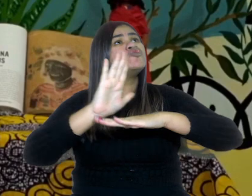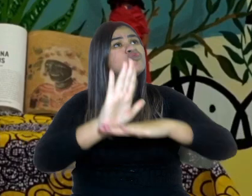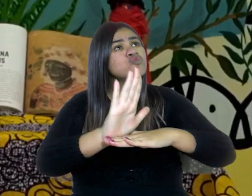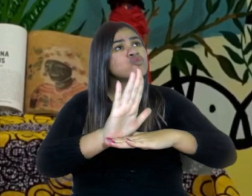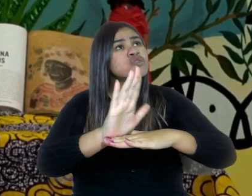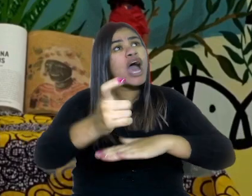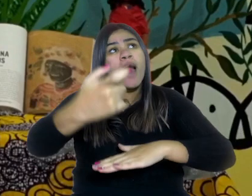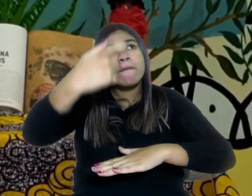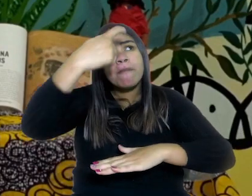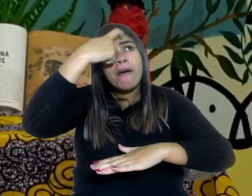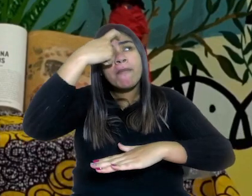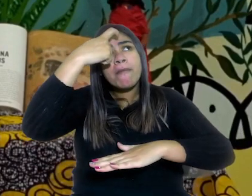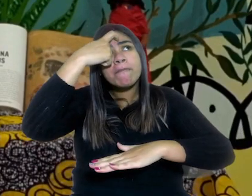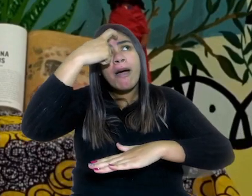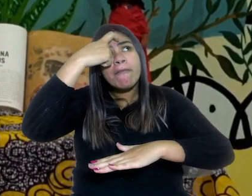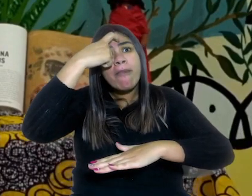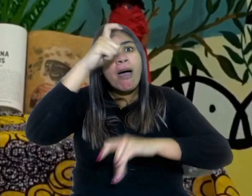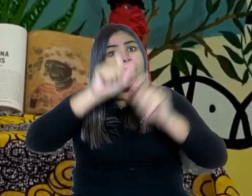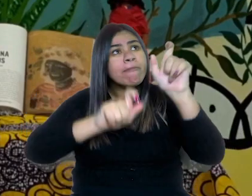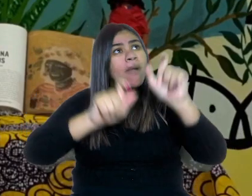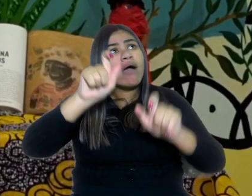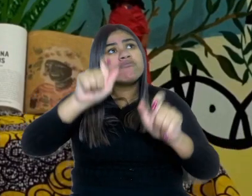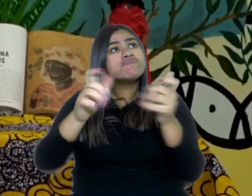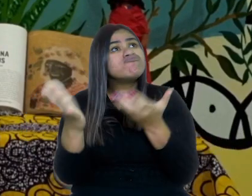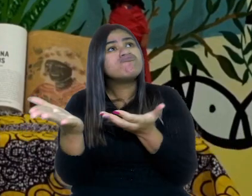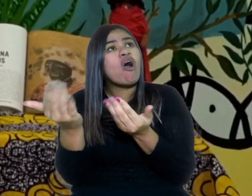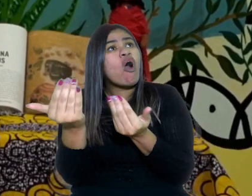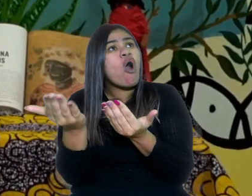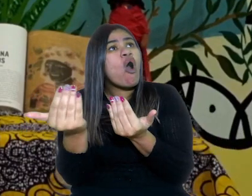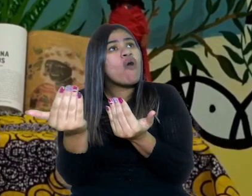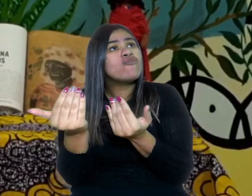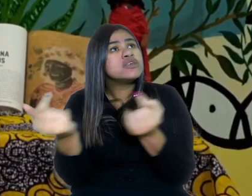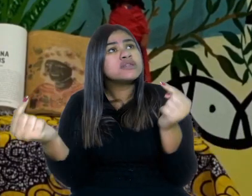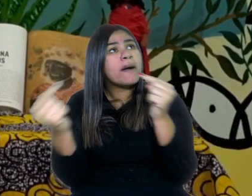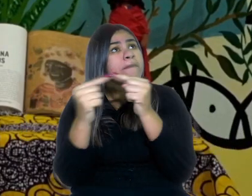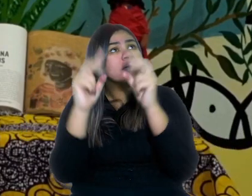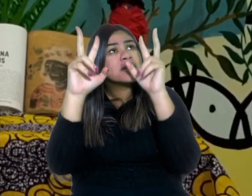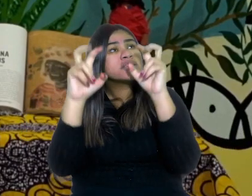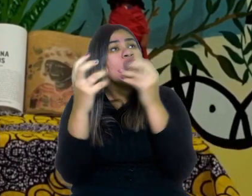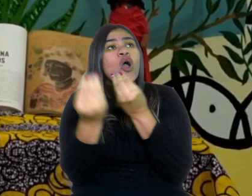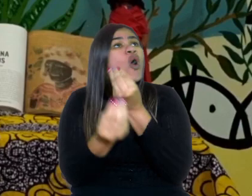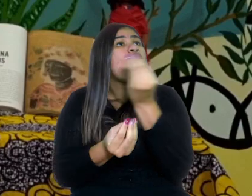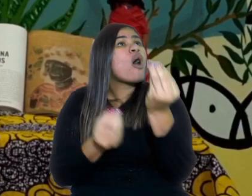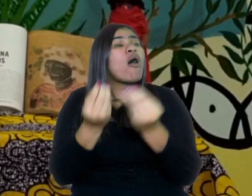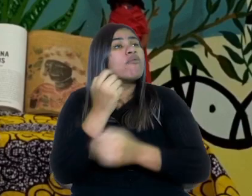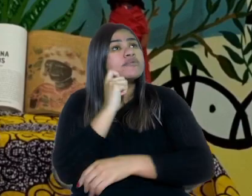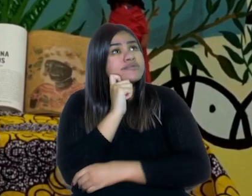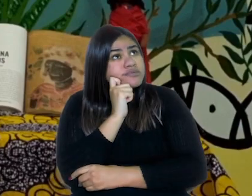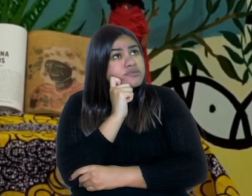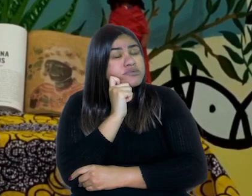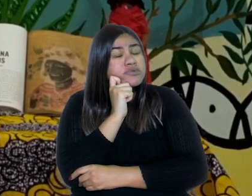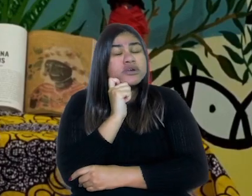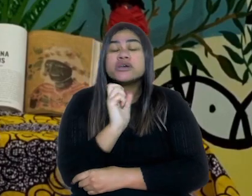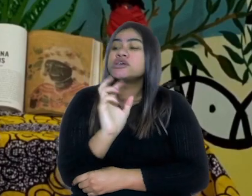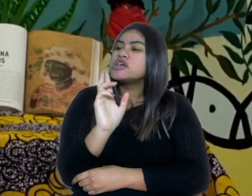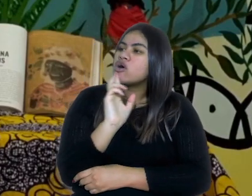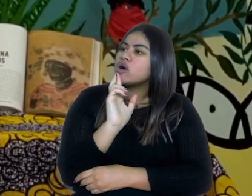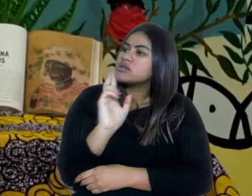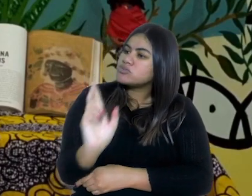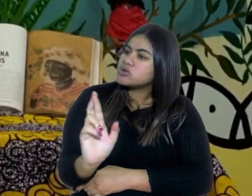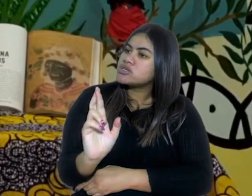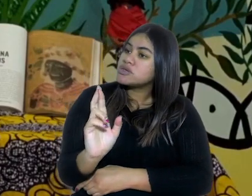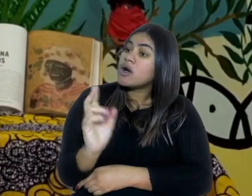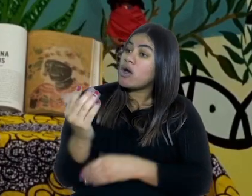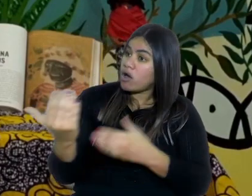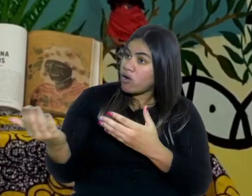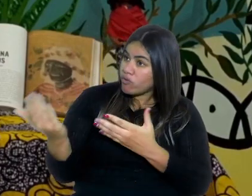pode fazer para conscientizar os outros adolescentes sobre isso? Eu lembro que aí eu